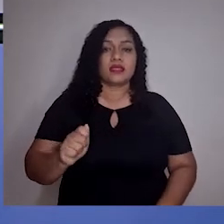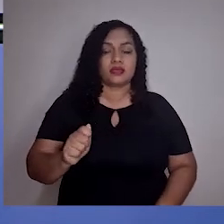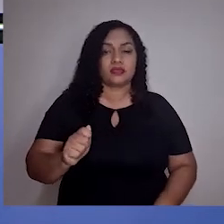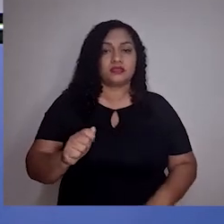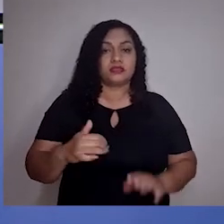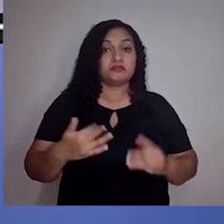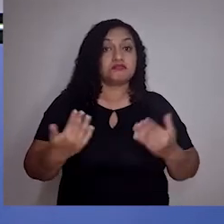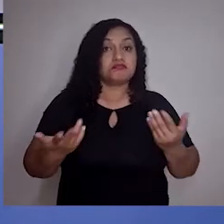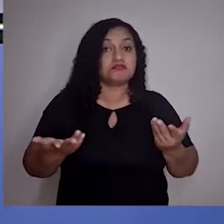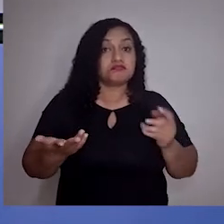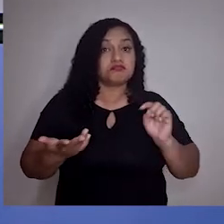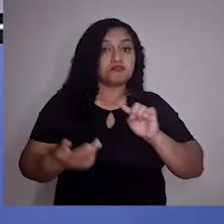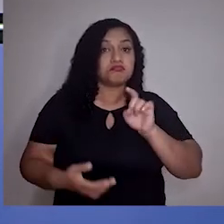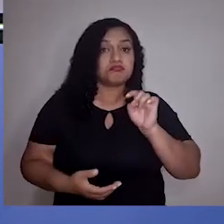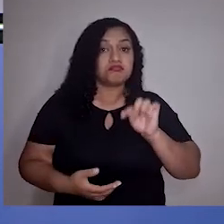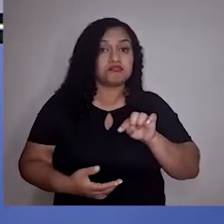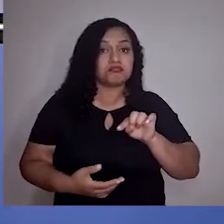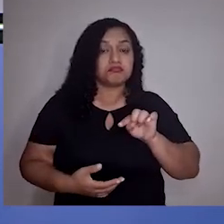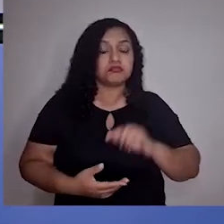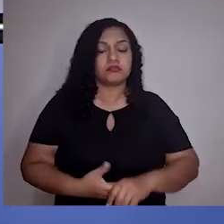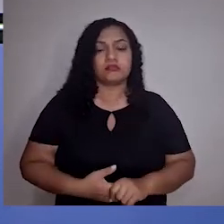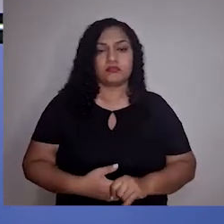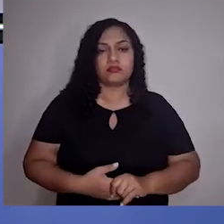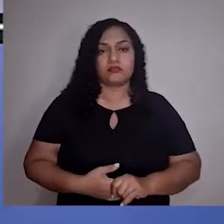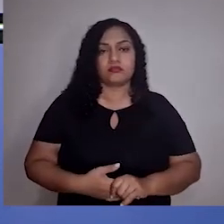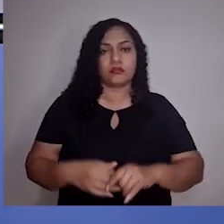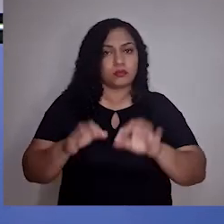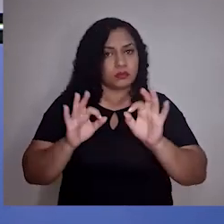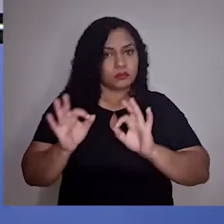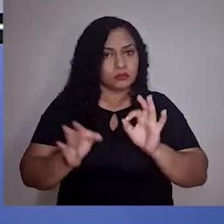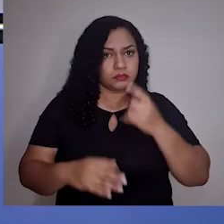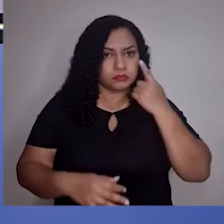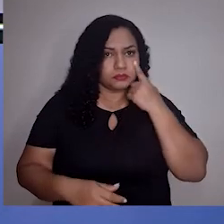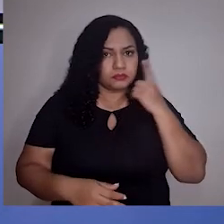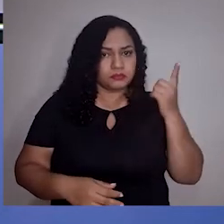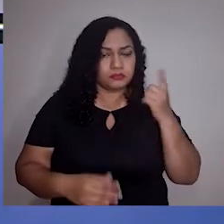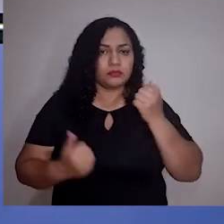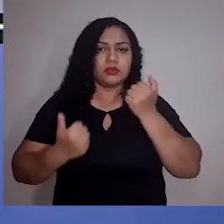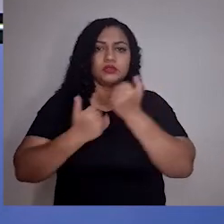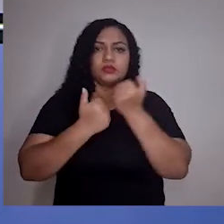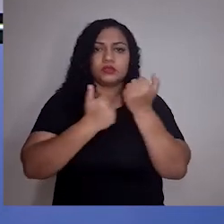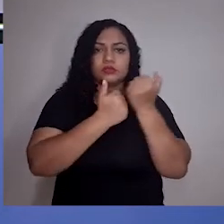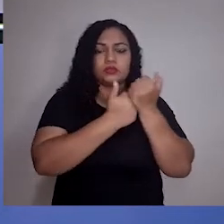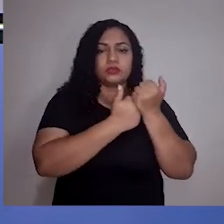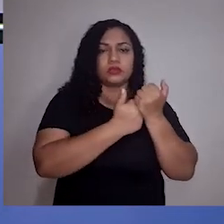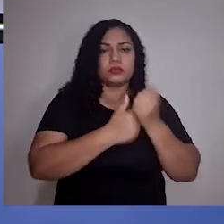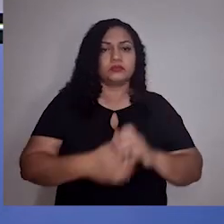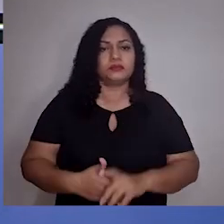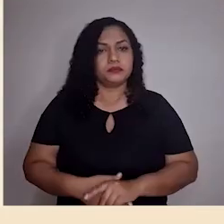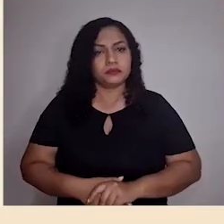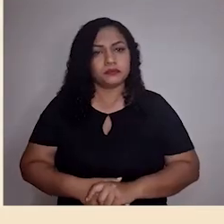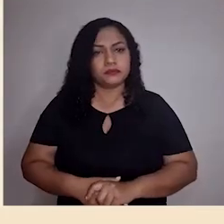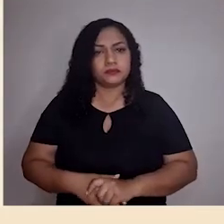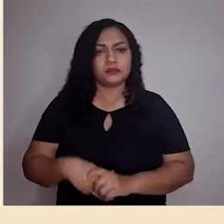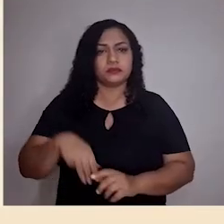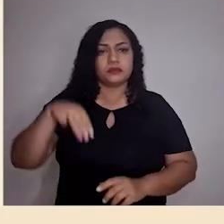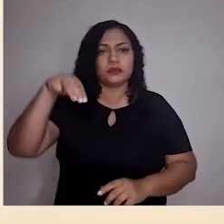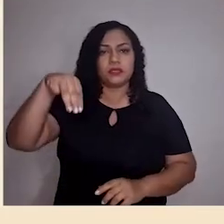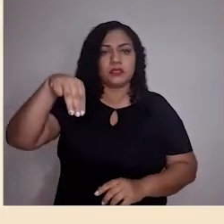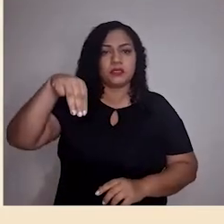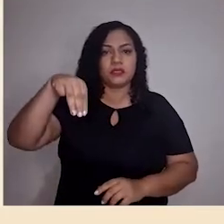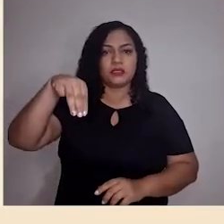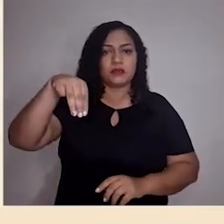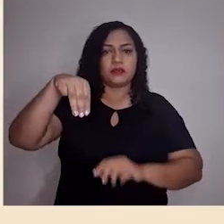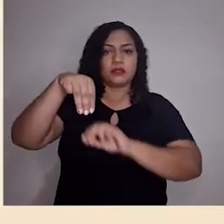essas informações na fórmula. Nessa fórmula. Substituindo os valores, nós temos aqui. O